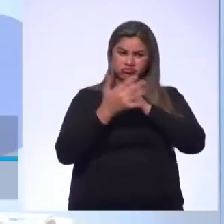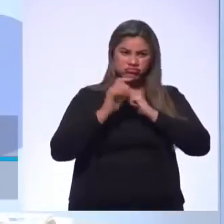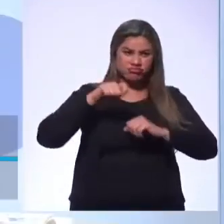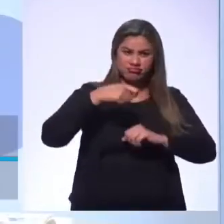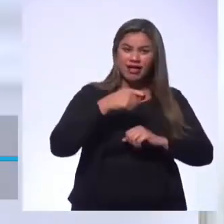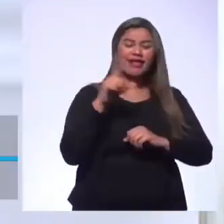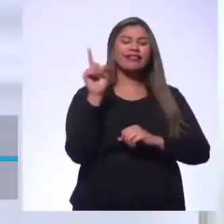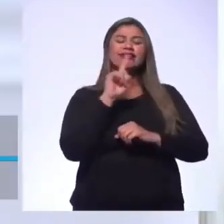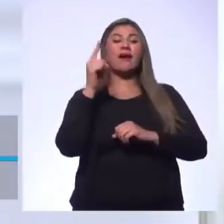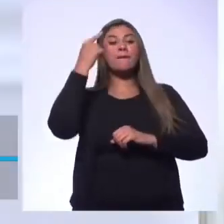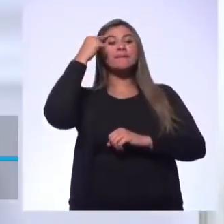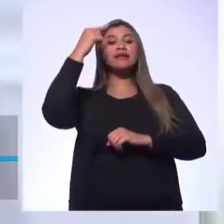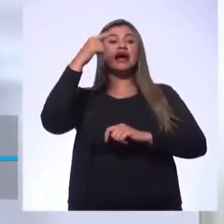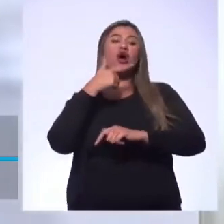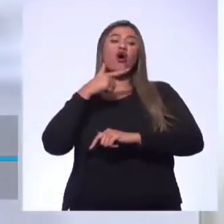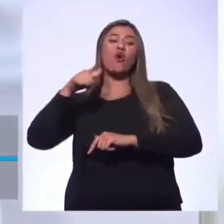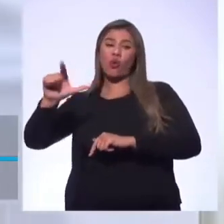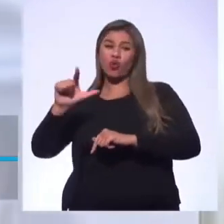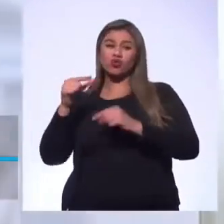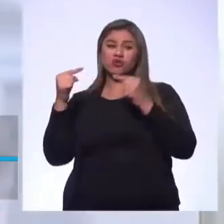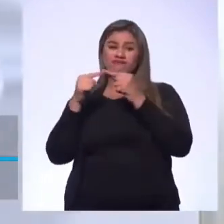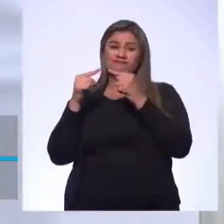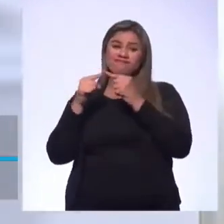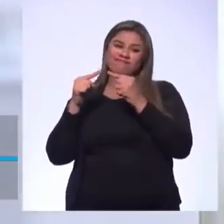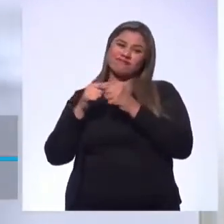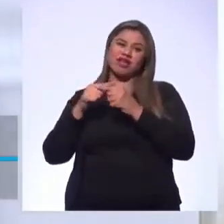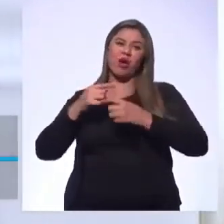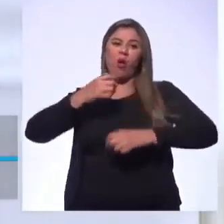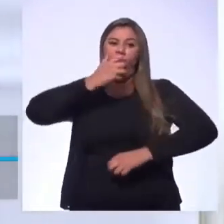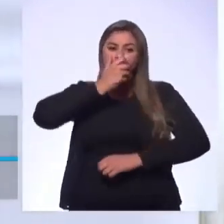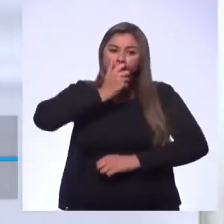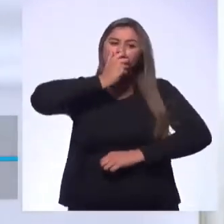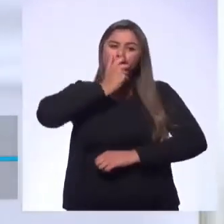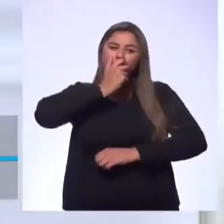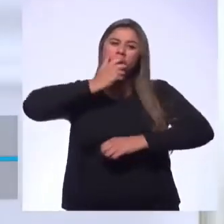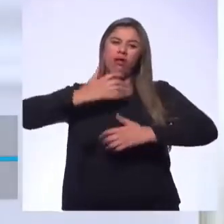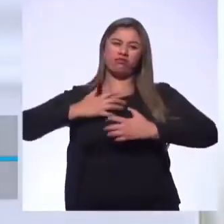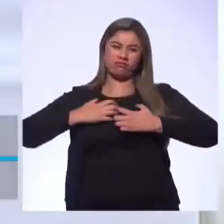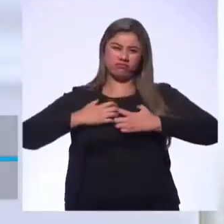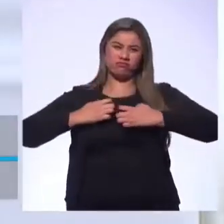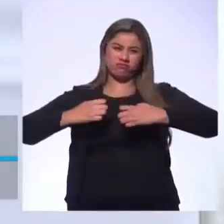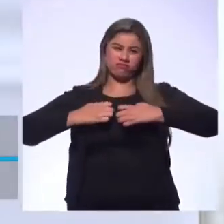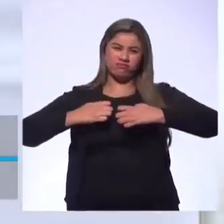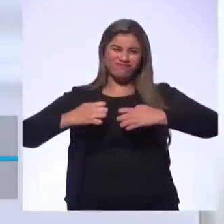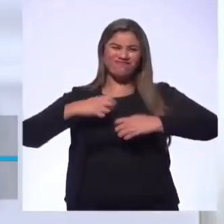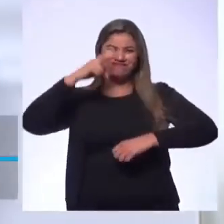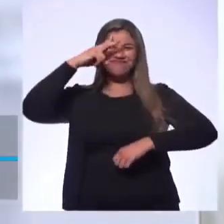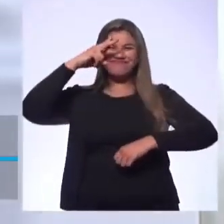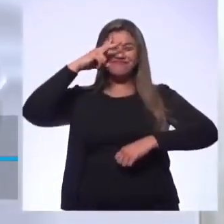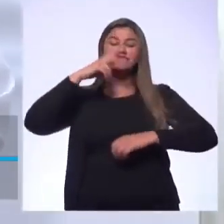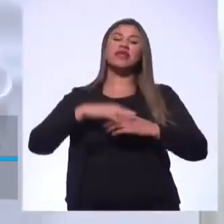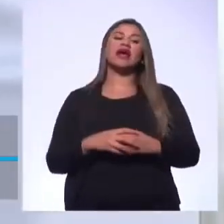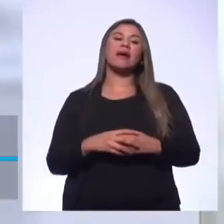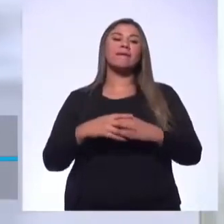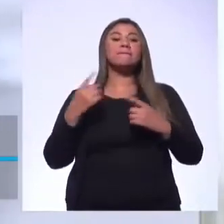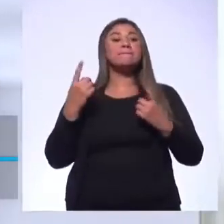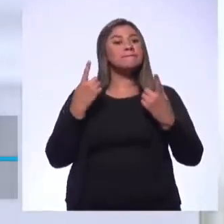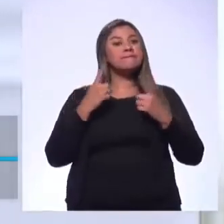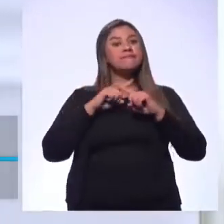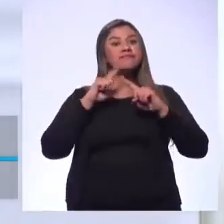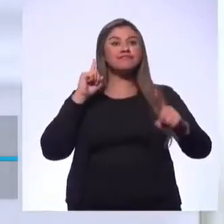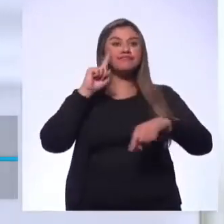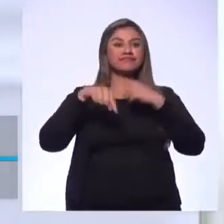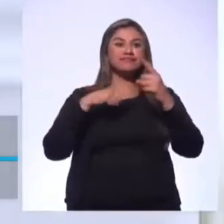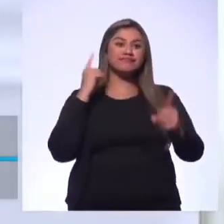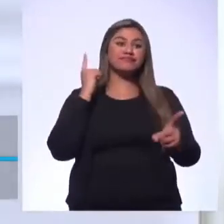Então, porque são parecidos, né, alguns sintomas. Tá, gente? Então é importante, por isso que é importante eu ir no médico, gente. Tem gente que fala assim, mas eu vou no médico, o